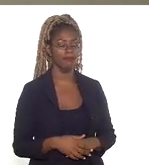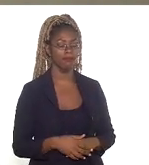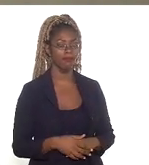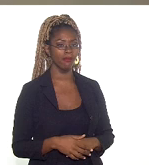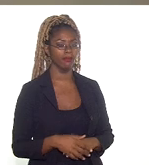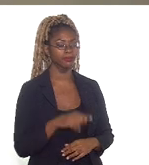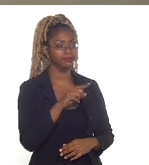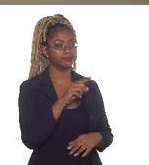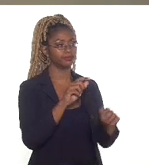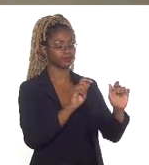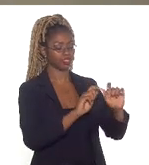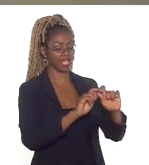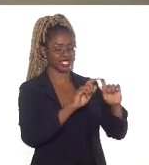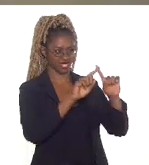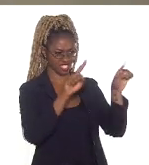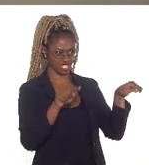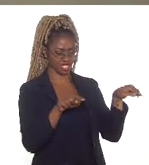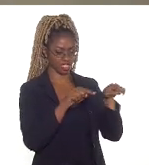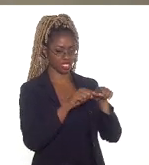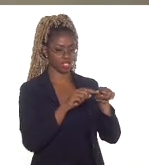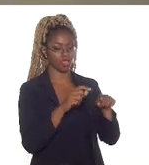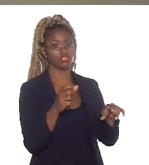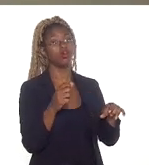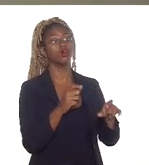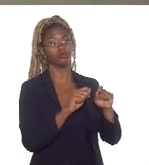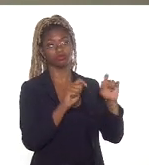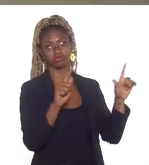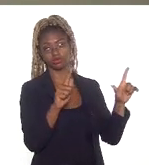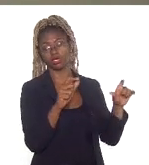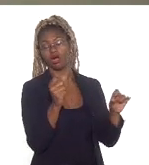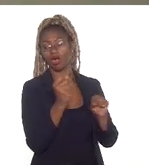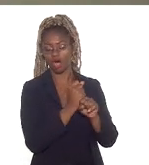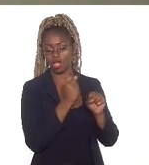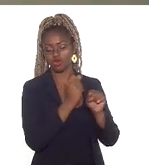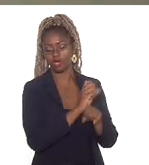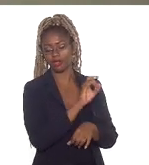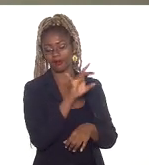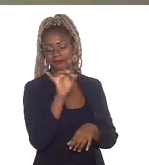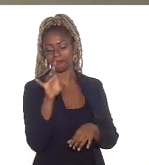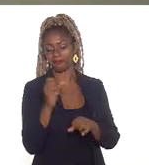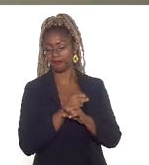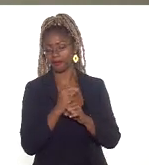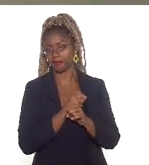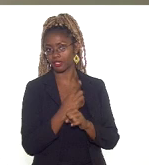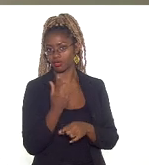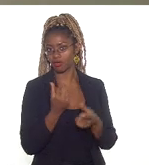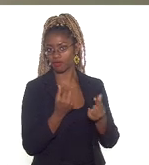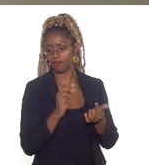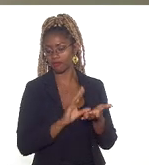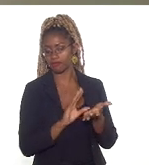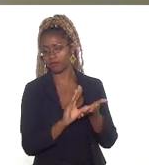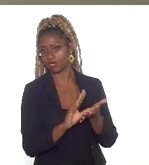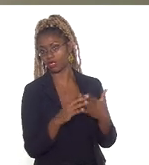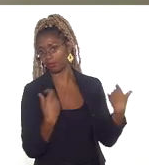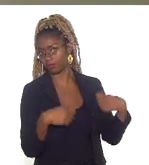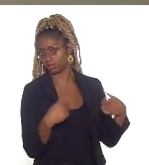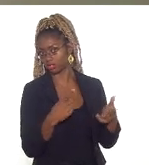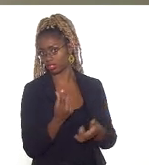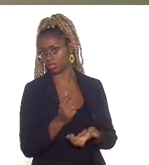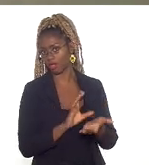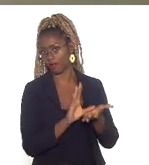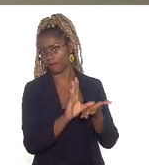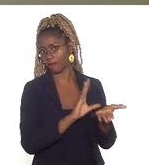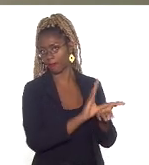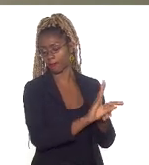esse quadro ano a ano, com os valores que deveriam ser investidos, que